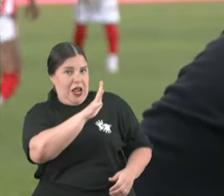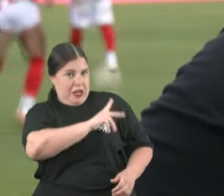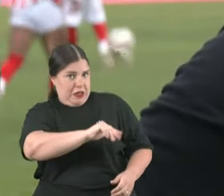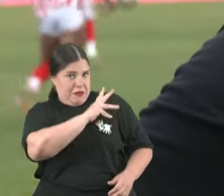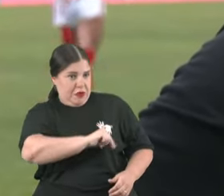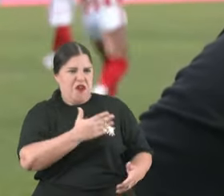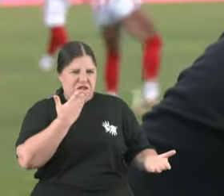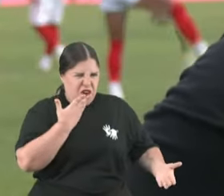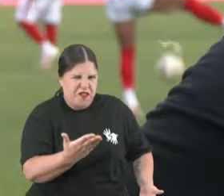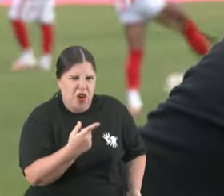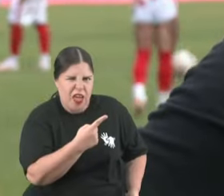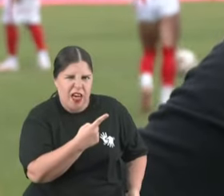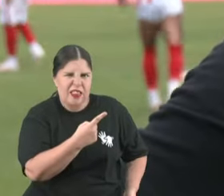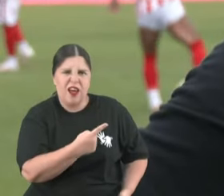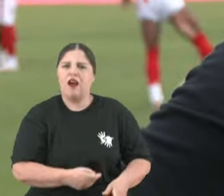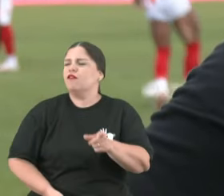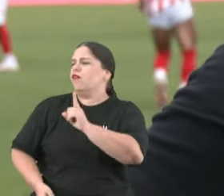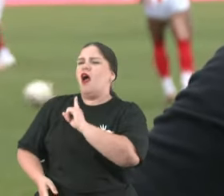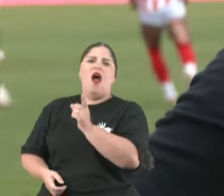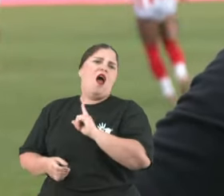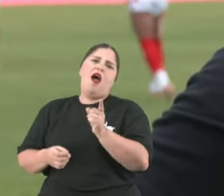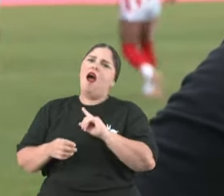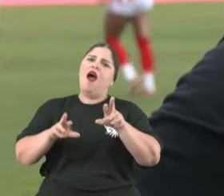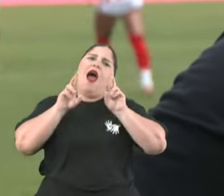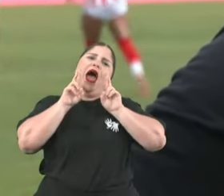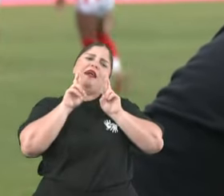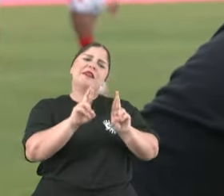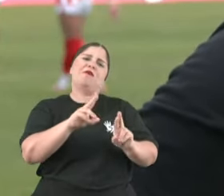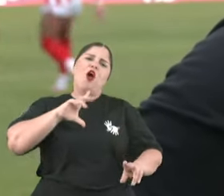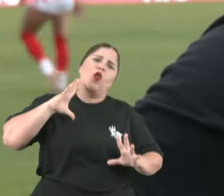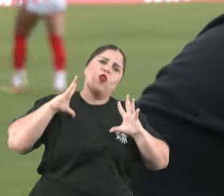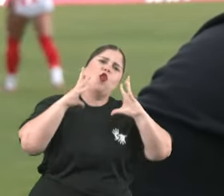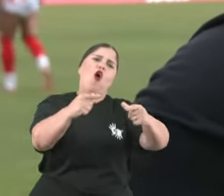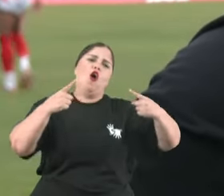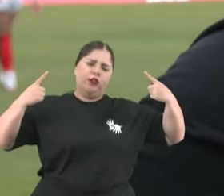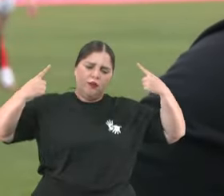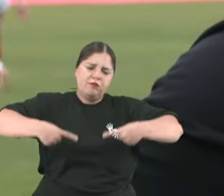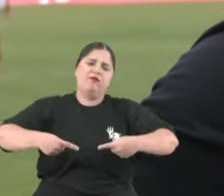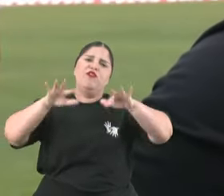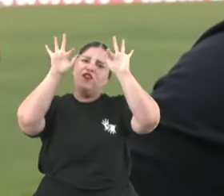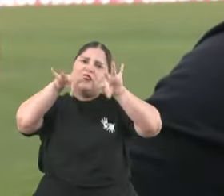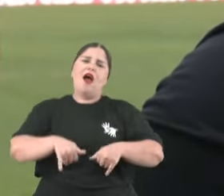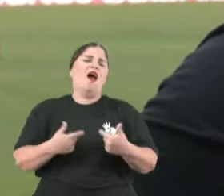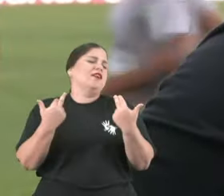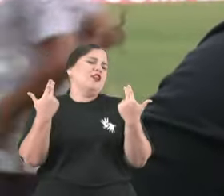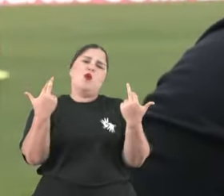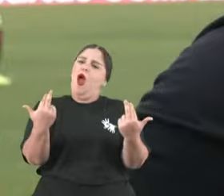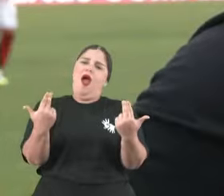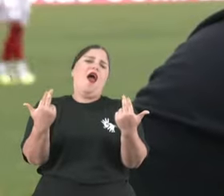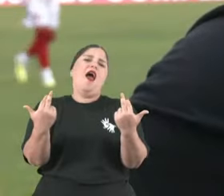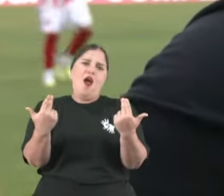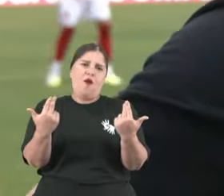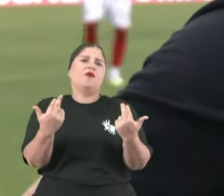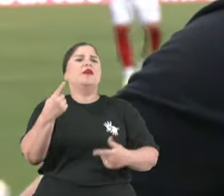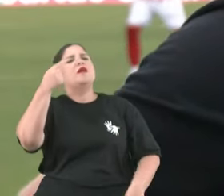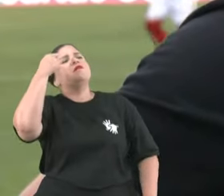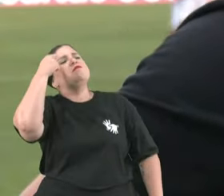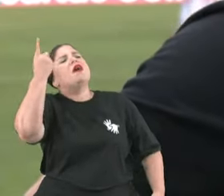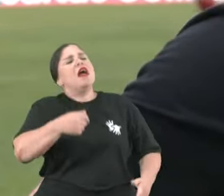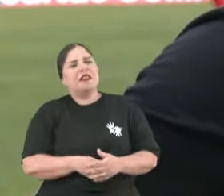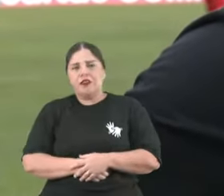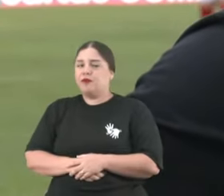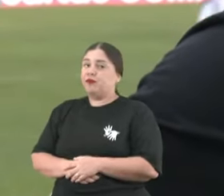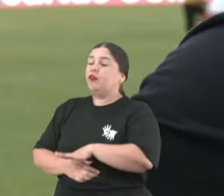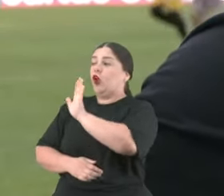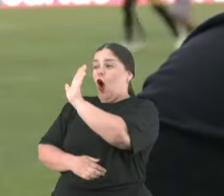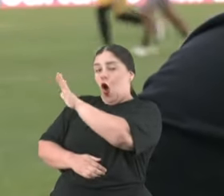disse que não, em respeito de tudo que, quando se chega na final é igualdade, o jogo é aí dentro das quatro linhas. O que é que você pensa sobre isso também? Olha,